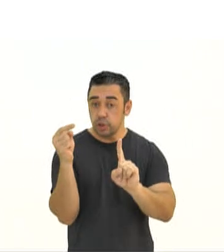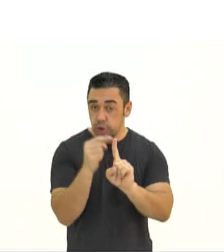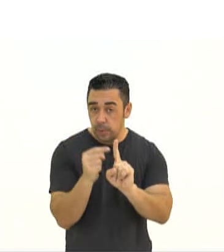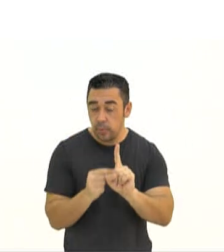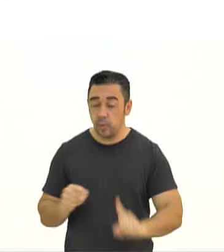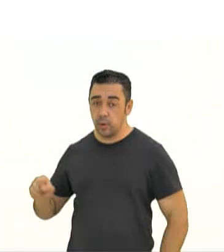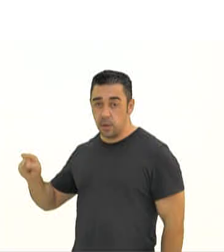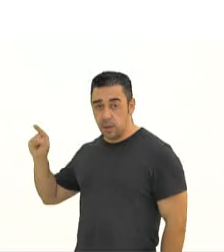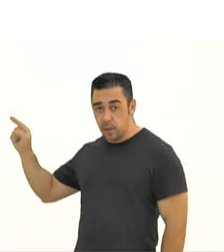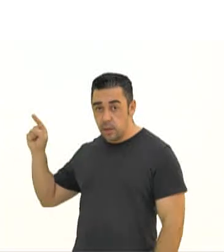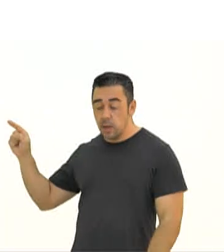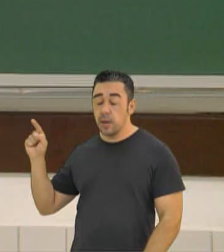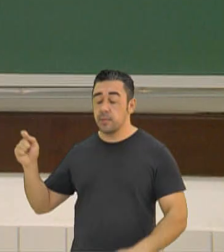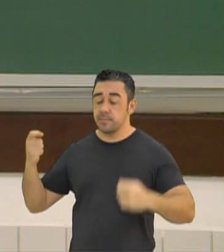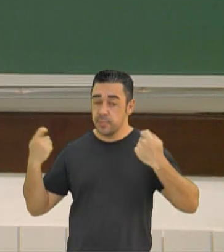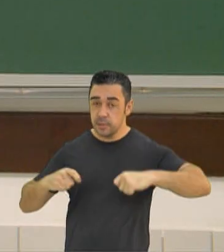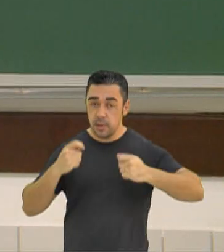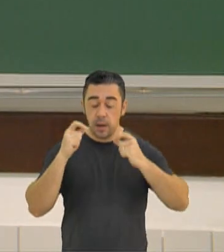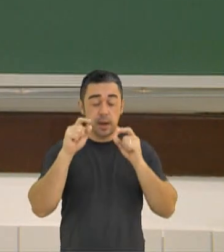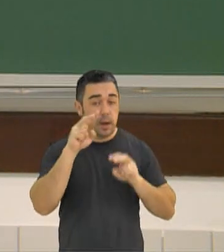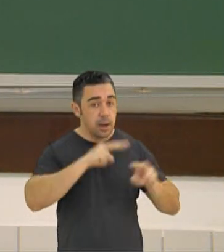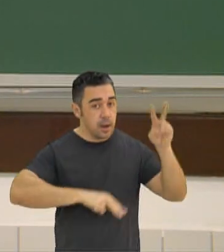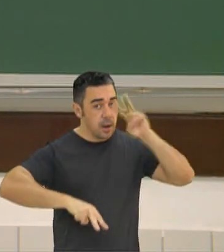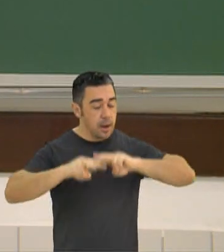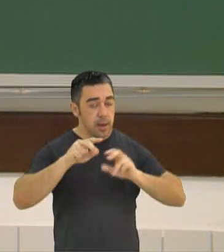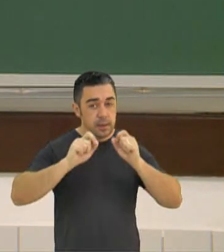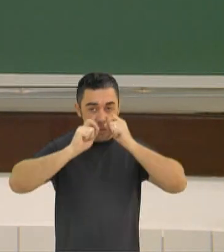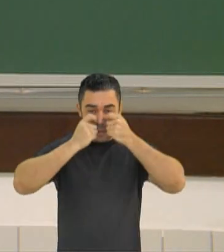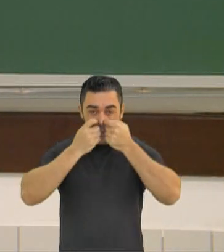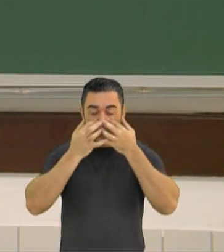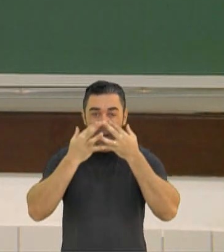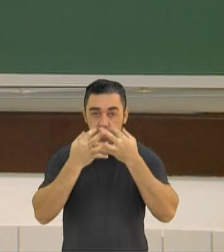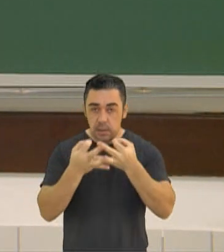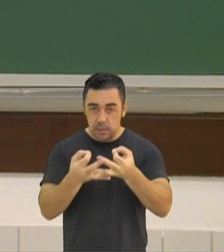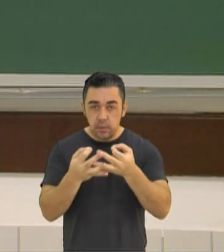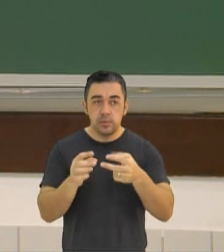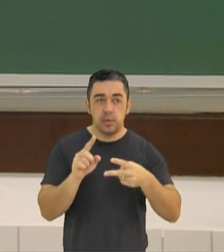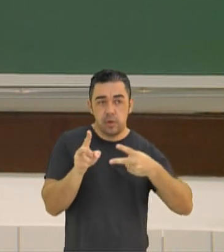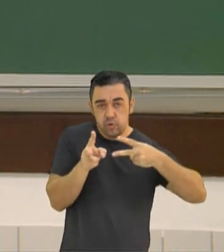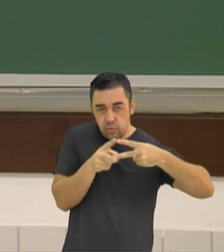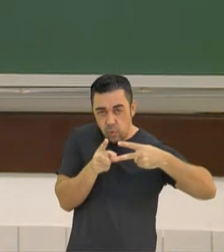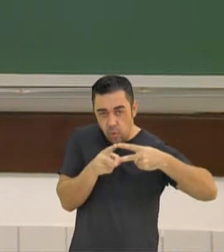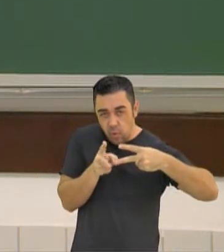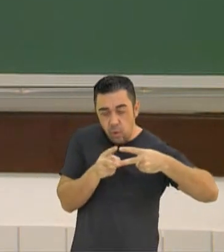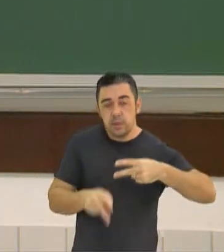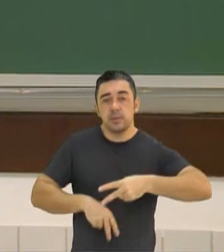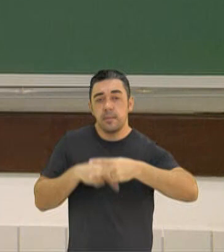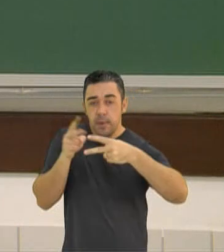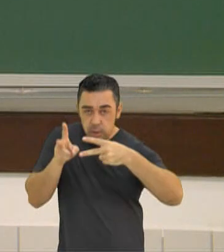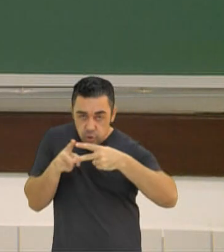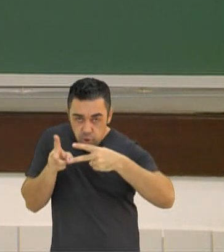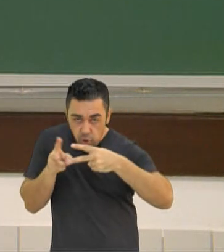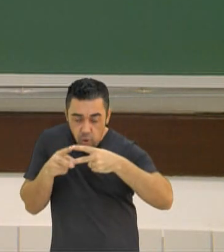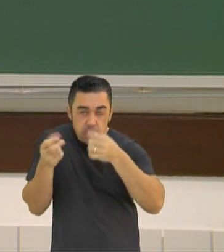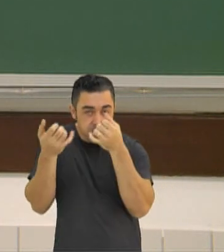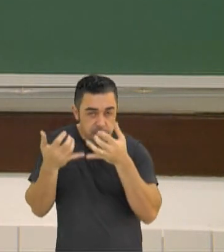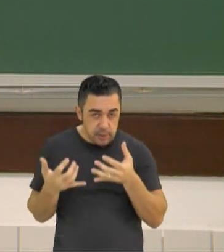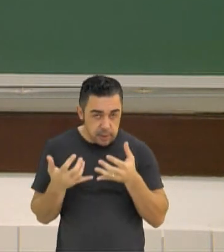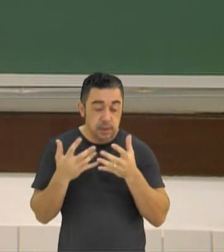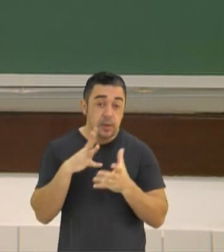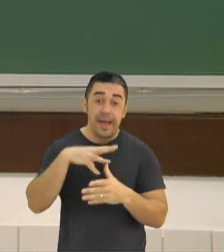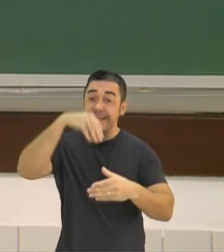questão, ele deve ser muito bem visto. Anteriormente você tem aqui 2 elementos, aqui tem mais um elemento, eles